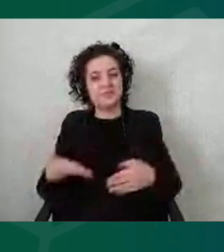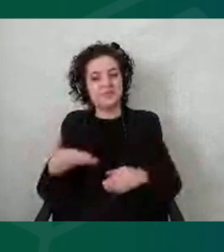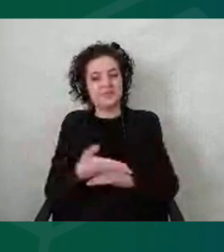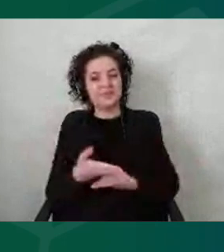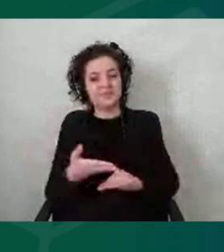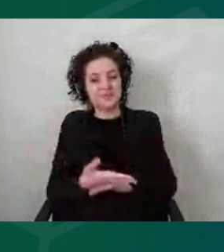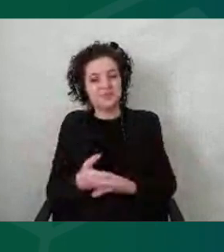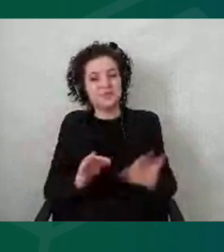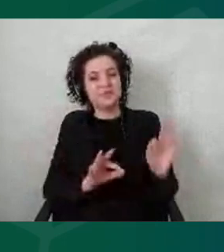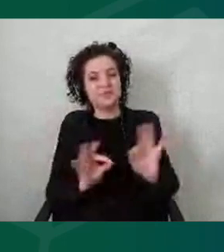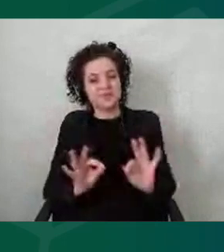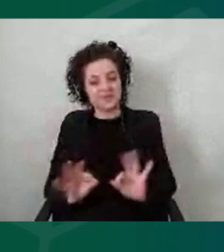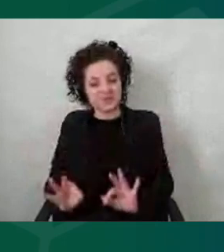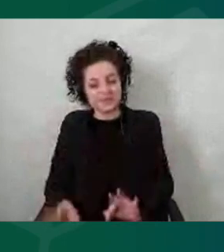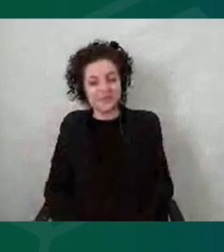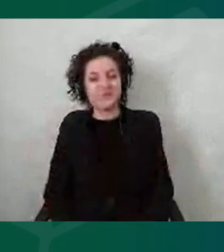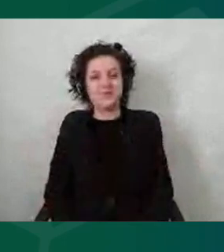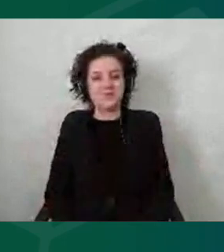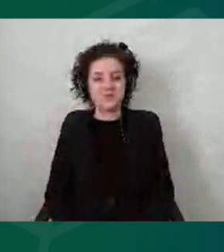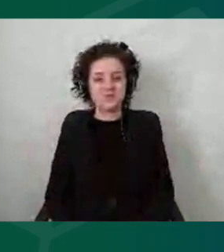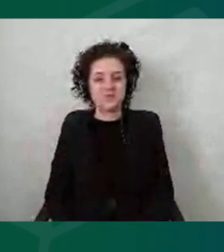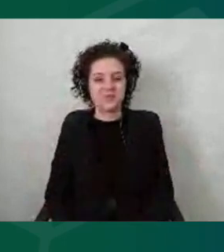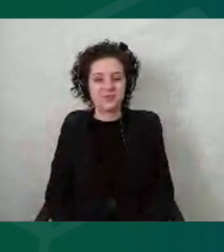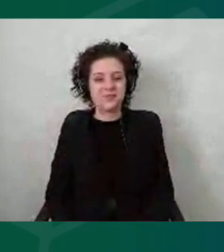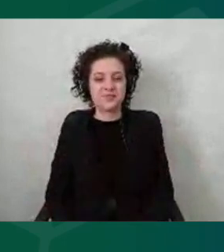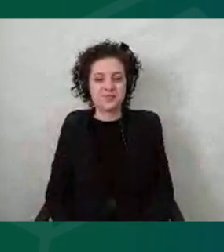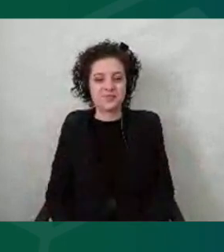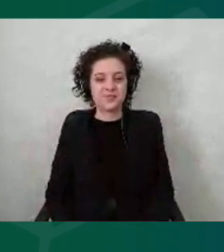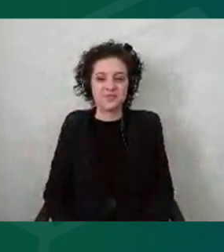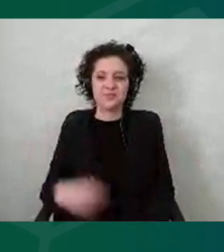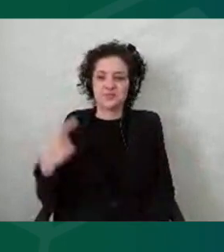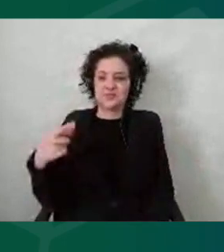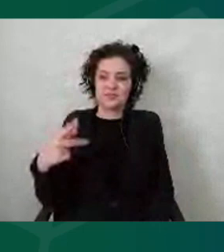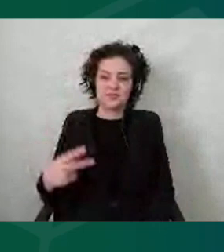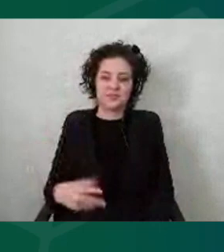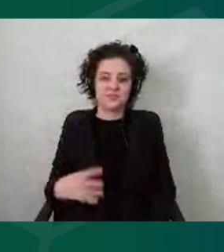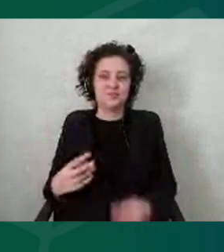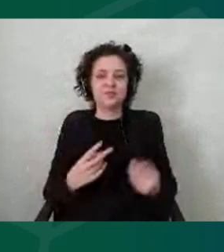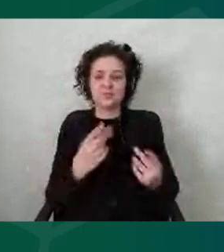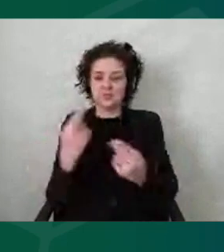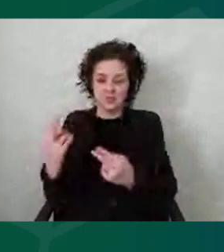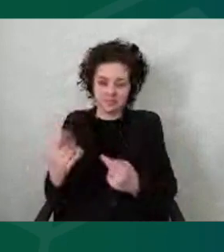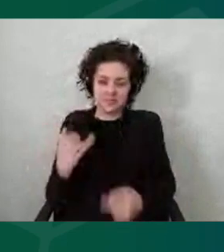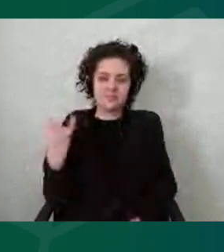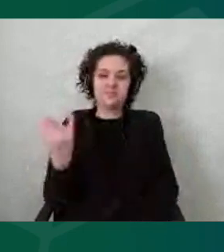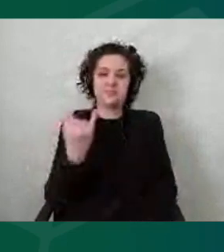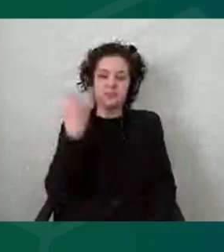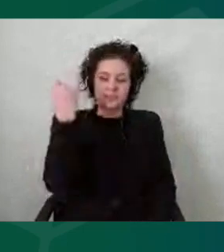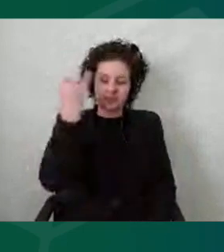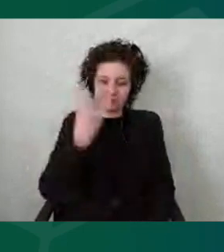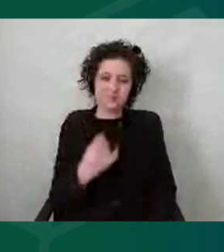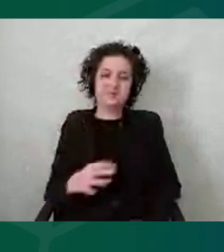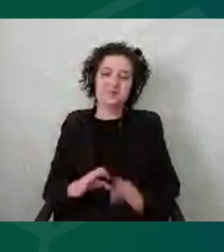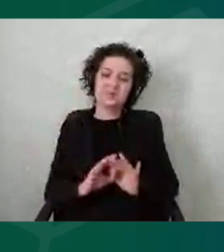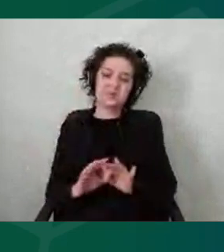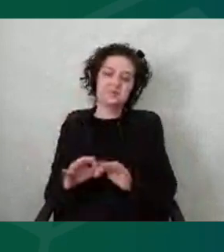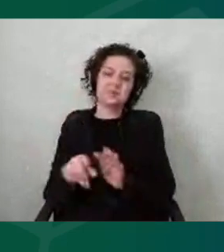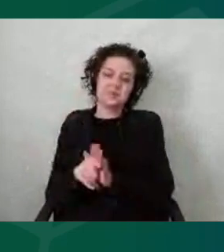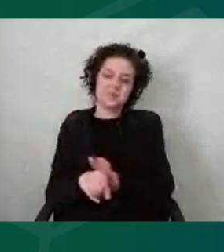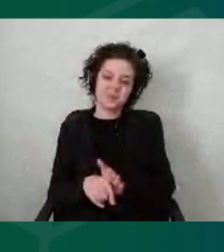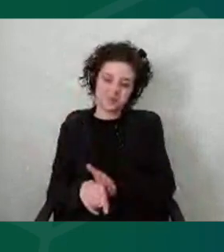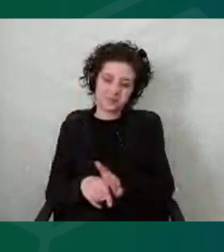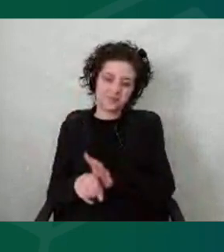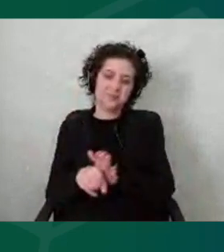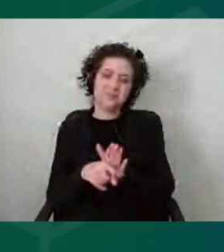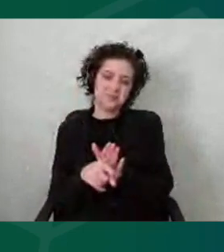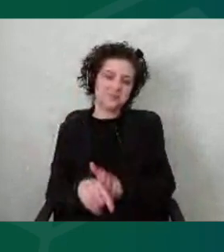projeto, não vou mencionar um a um, todos são igualmente importantes, estão juntos nessa